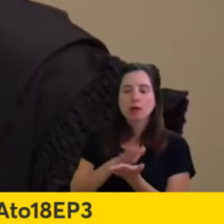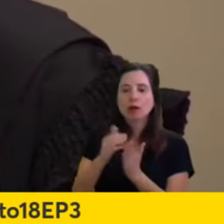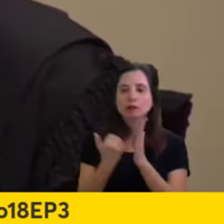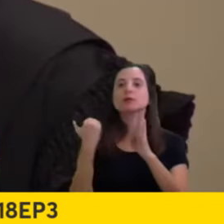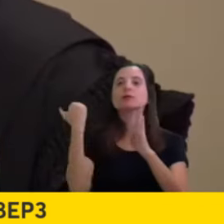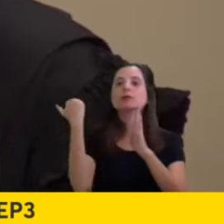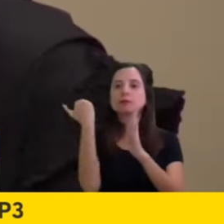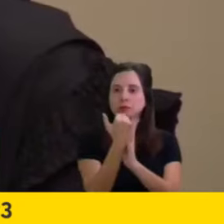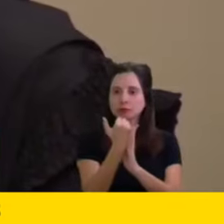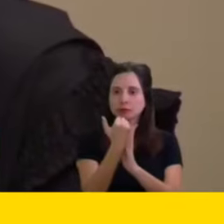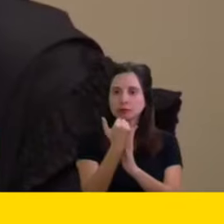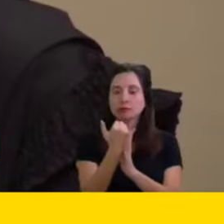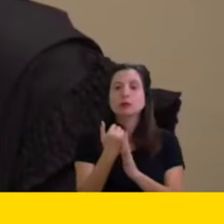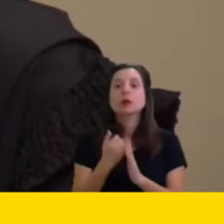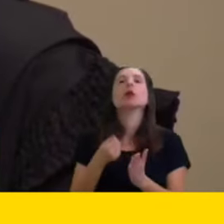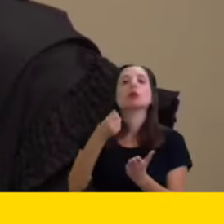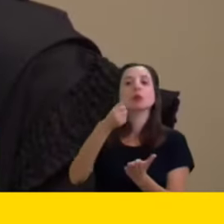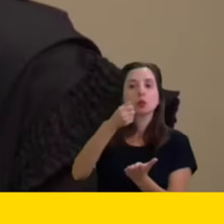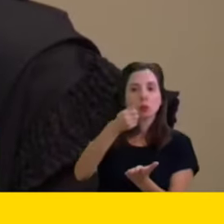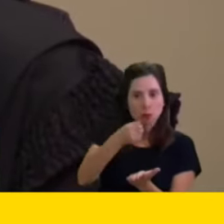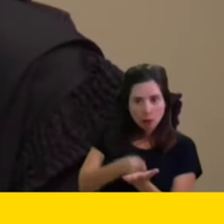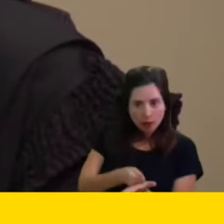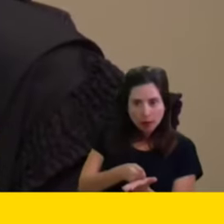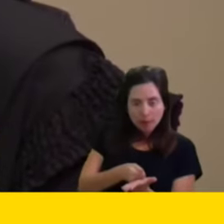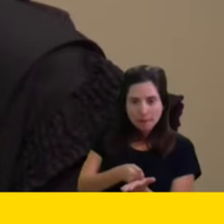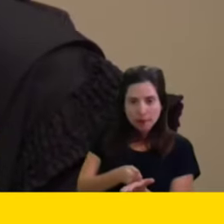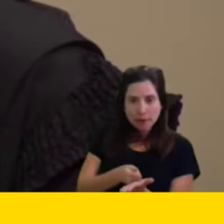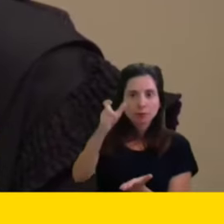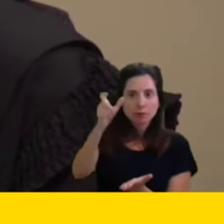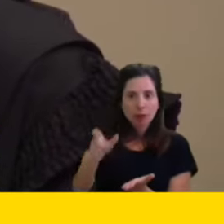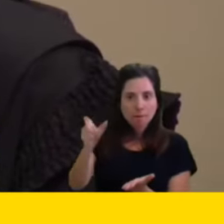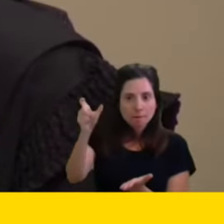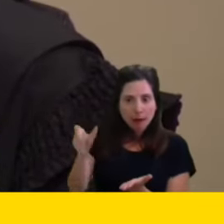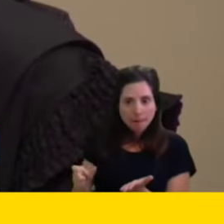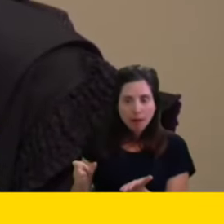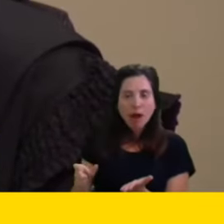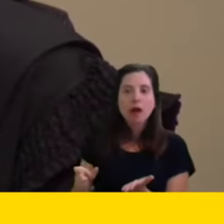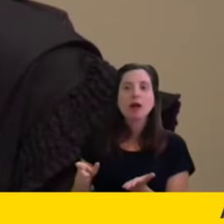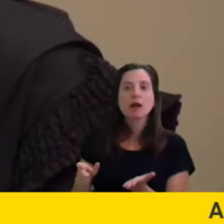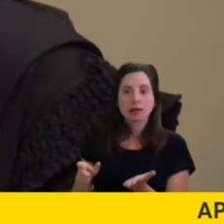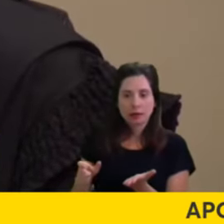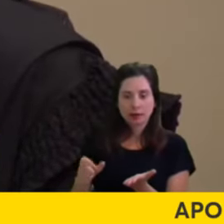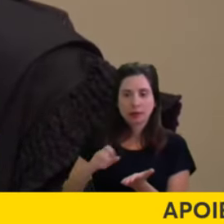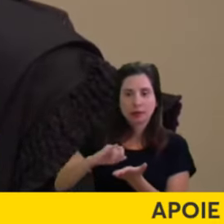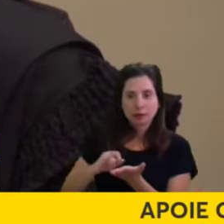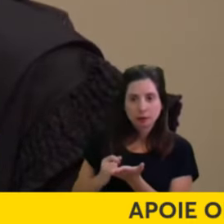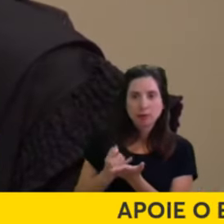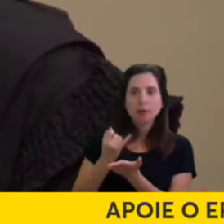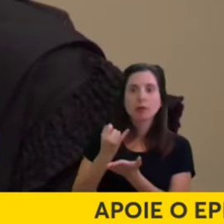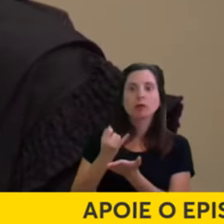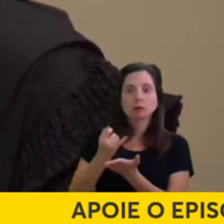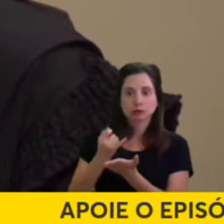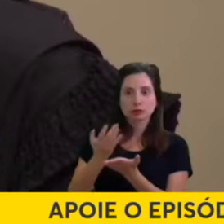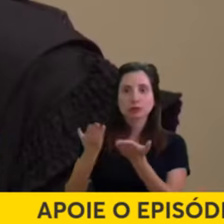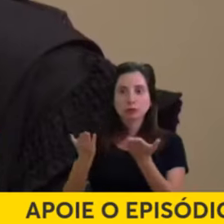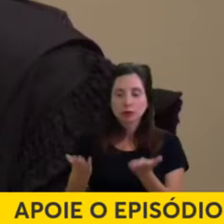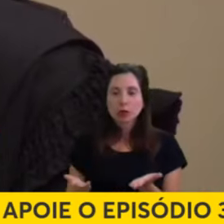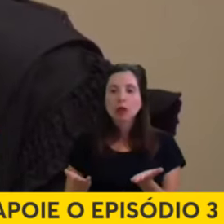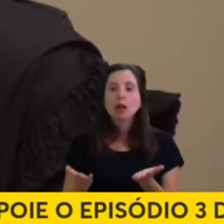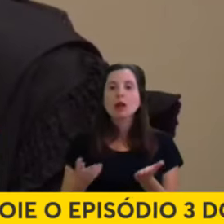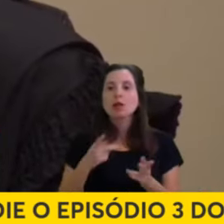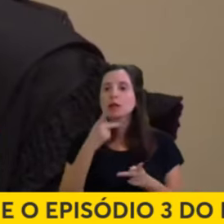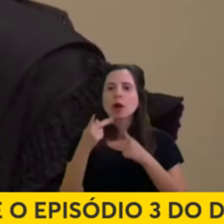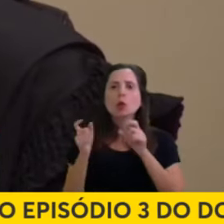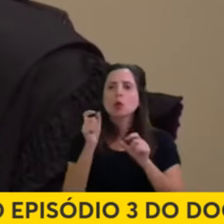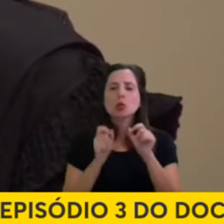do pagamento de remuneração a dirigente partidário e obrigações tributárias e previdenciárias relacionadas denota-se que ambos os